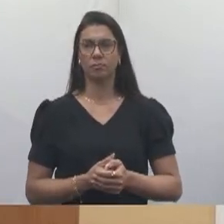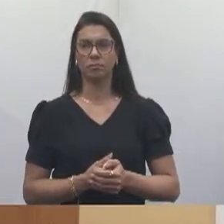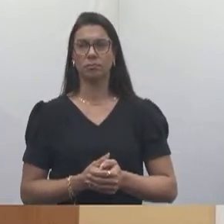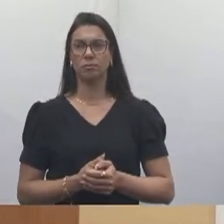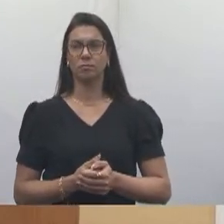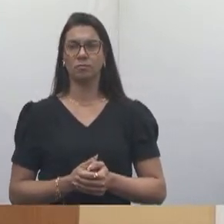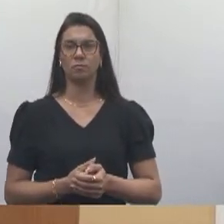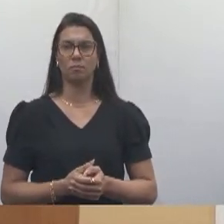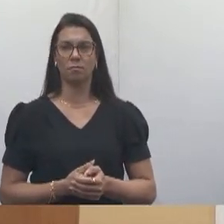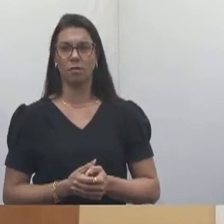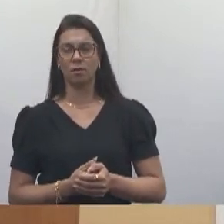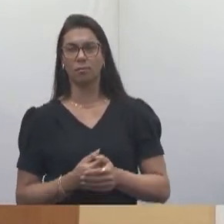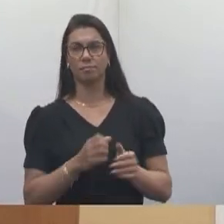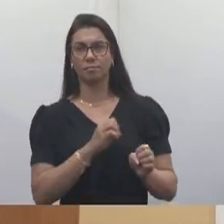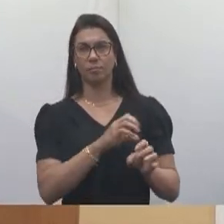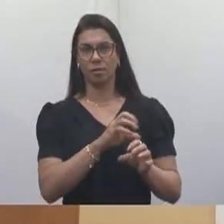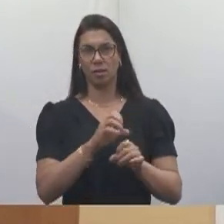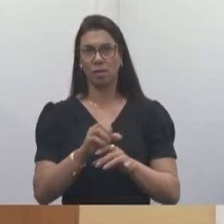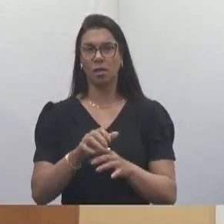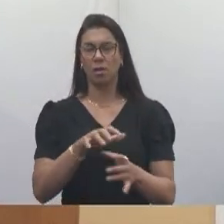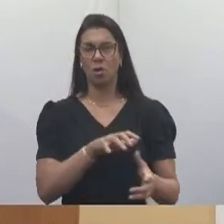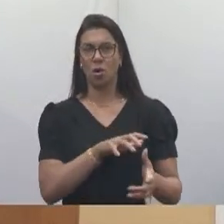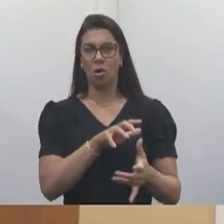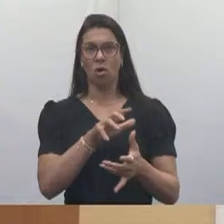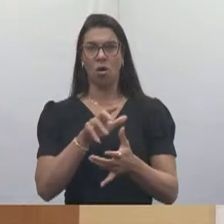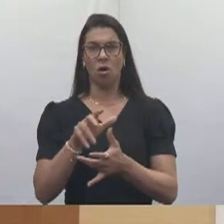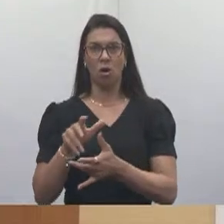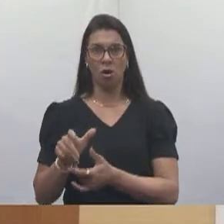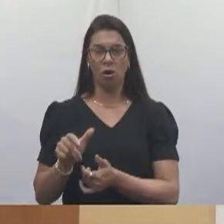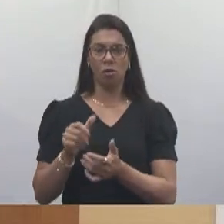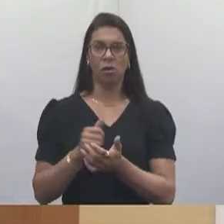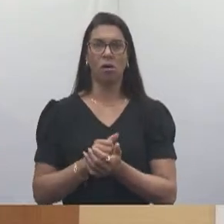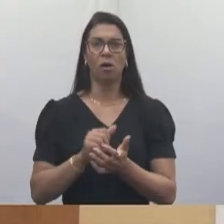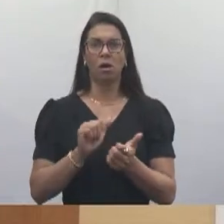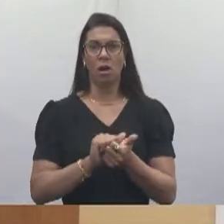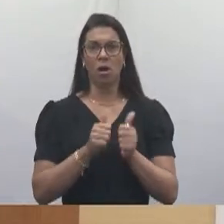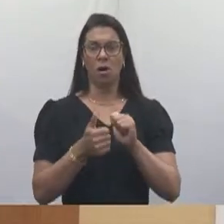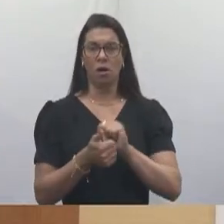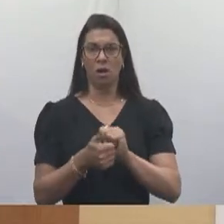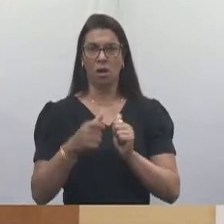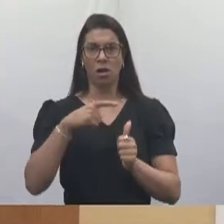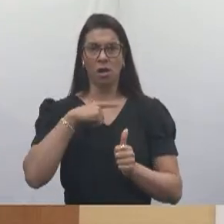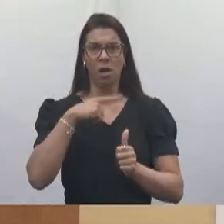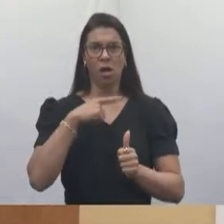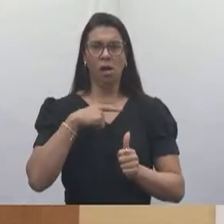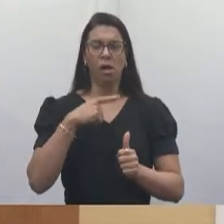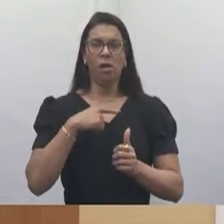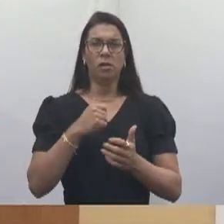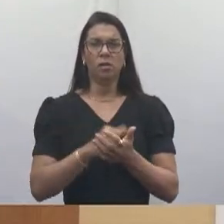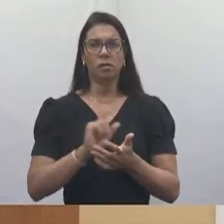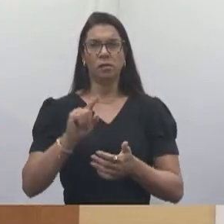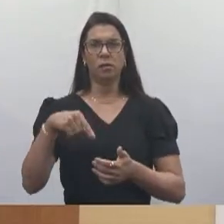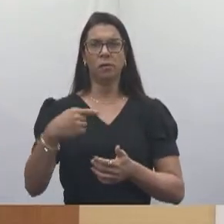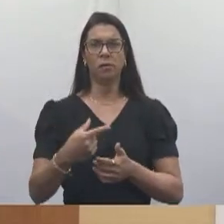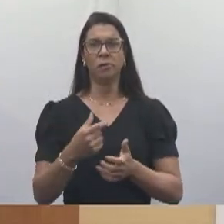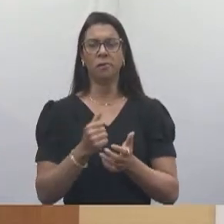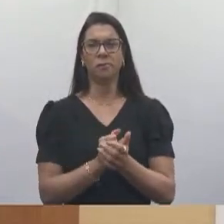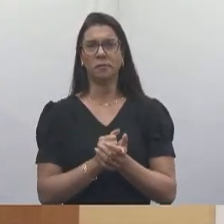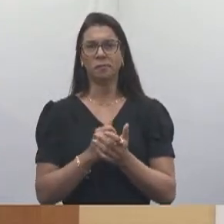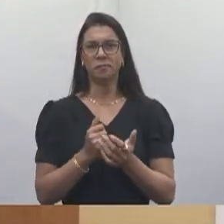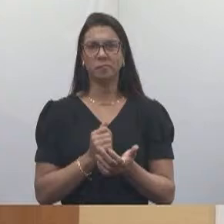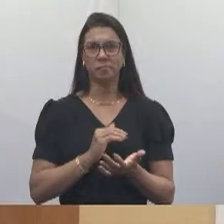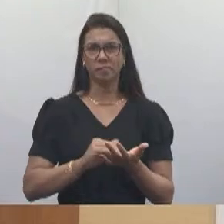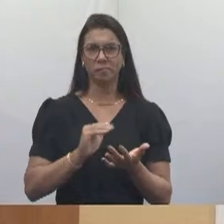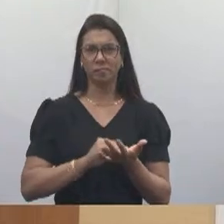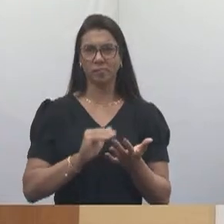Em relação ao ensino global, após as retificações que se fizeram necessárias, consideradas procedentes pelo setor competente,